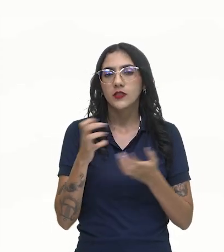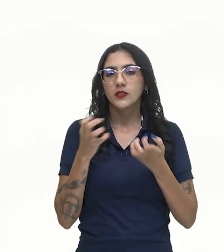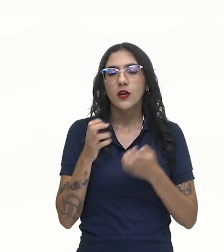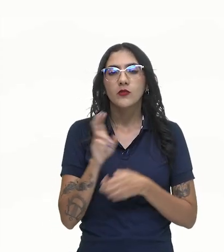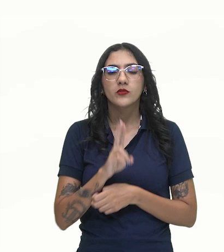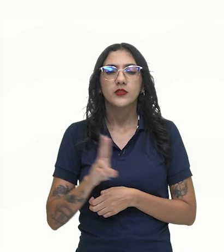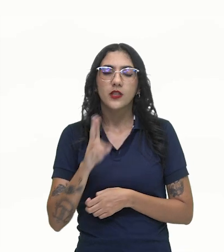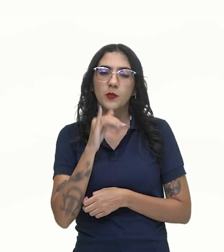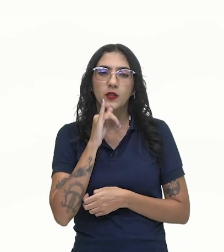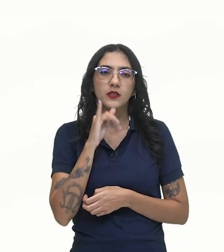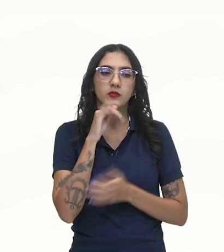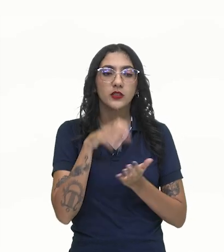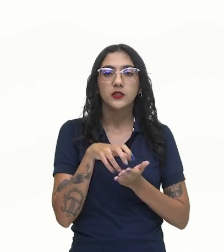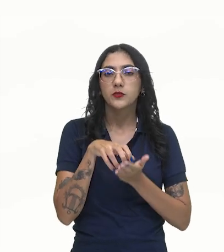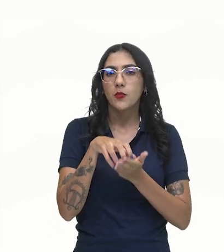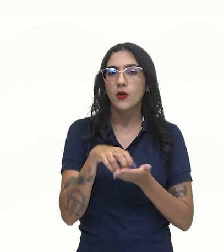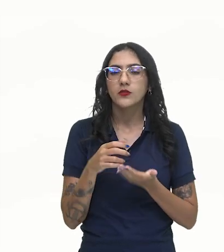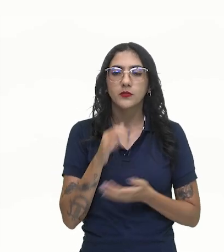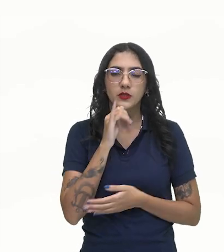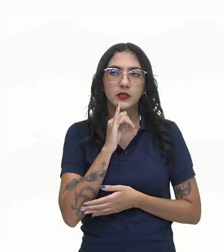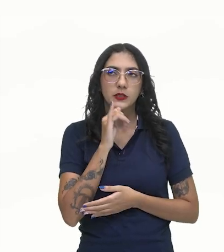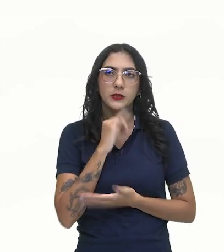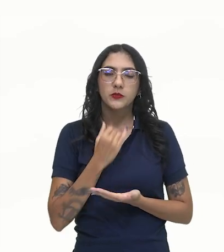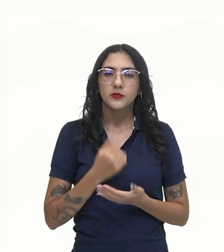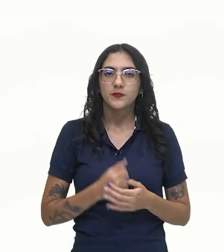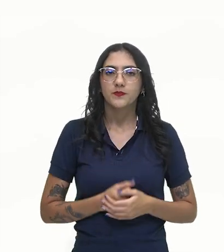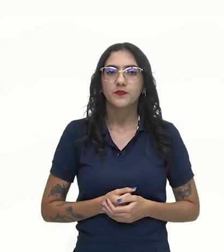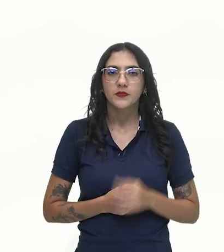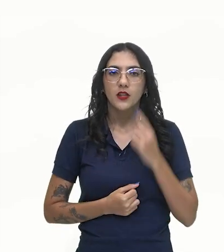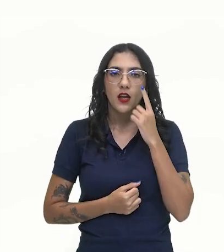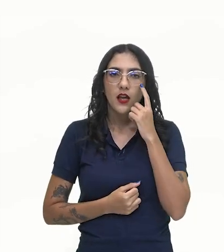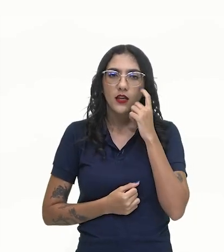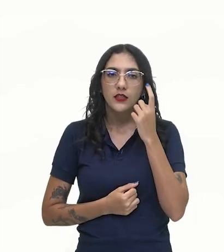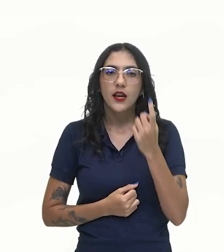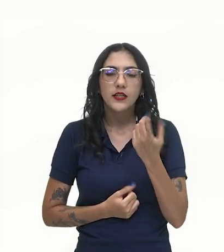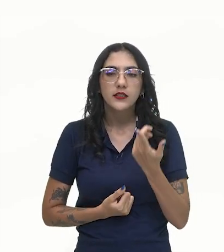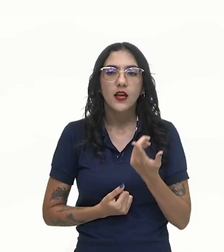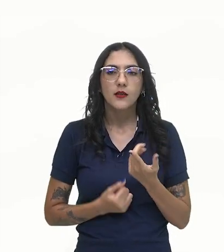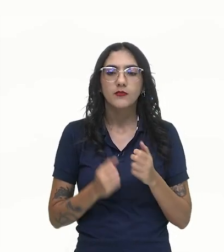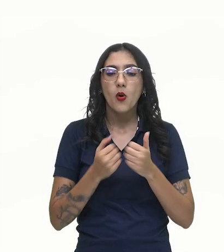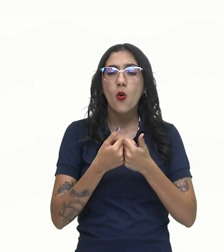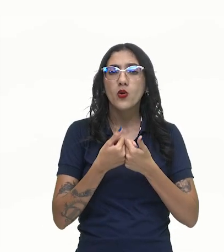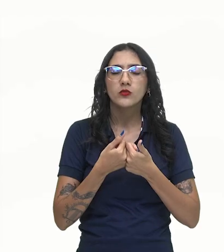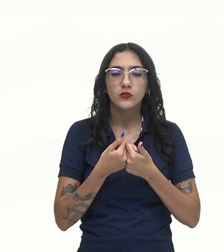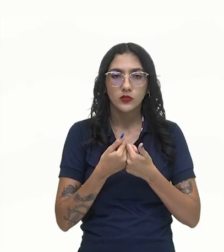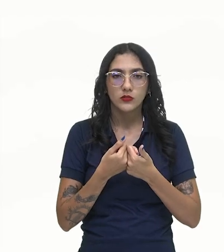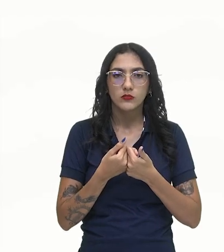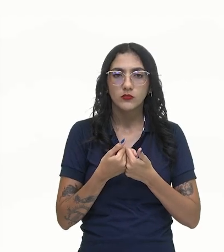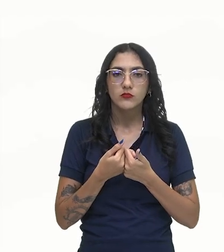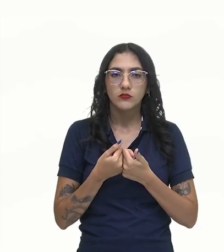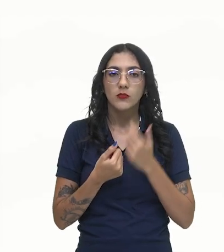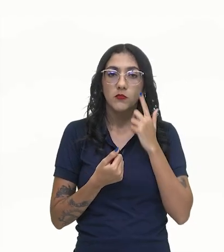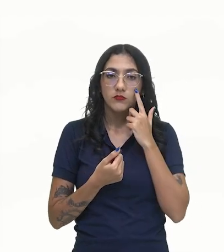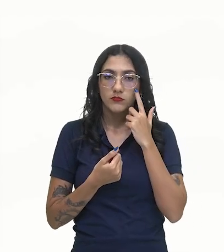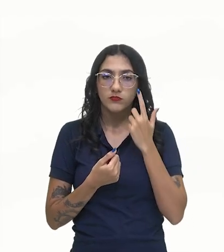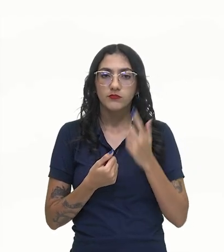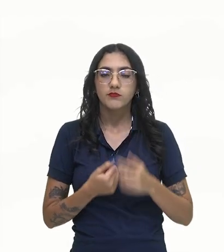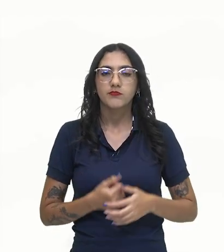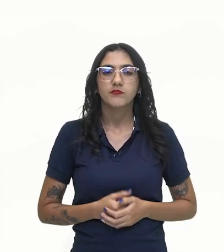está lá em movimento, né? Você fala, I am on the bus. Eu estou no